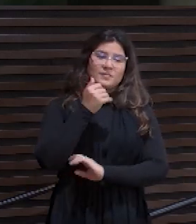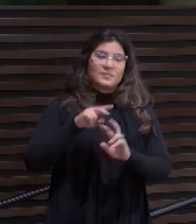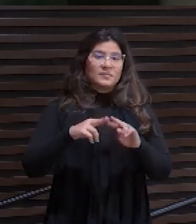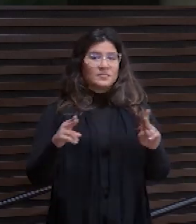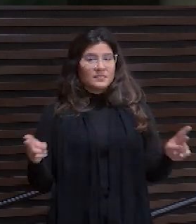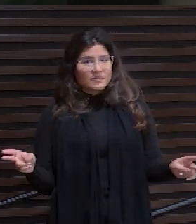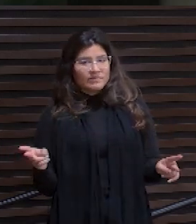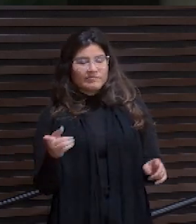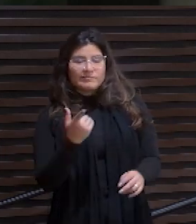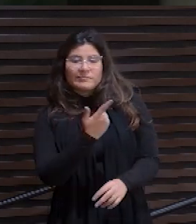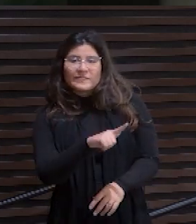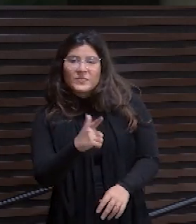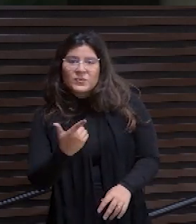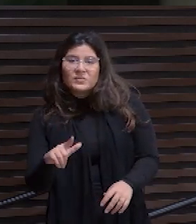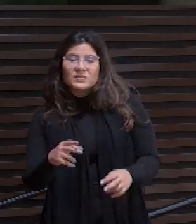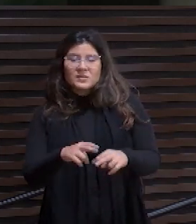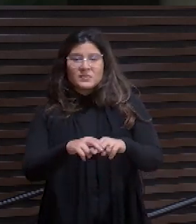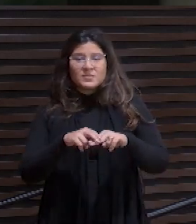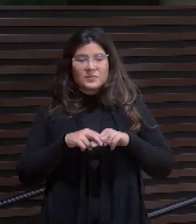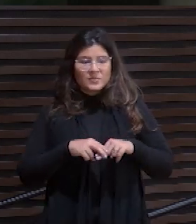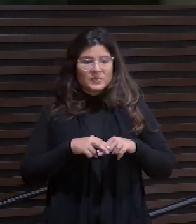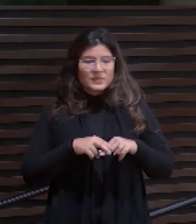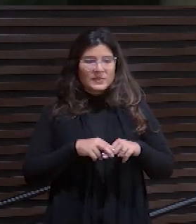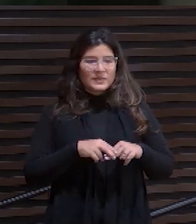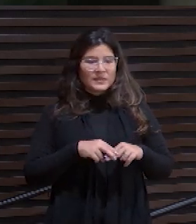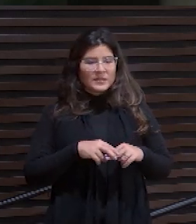havia motivo para afligir a alma com jejum.